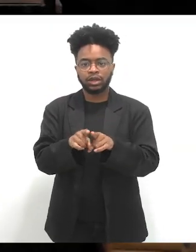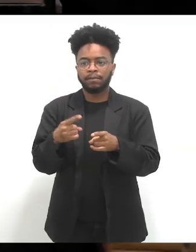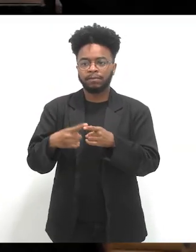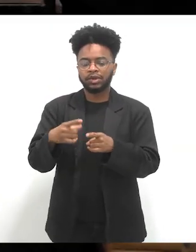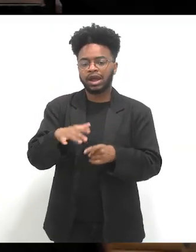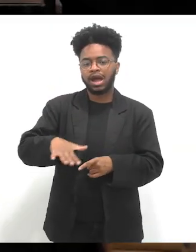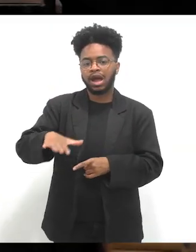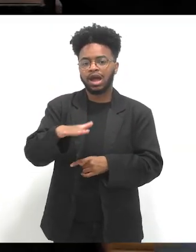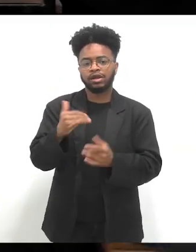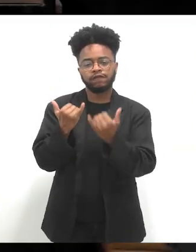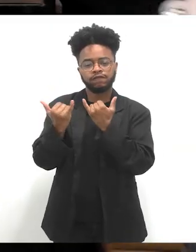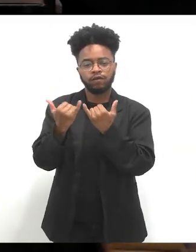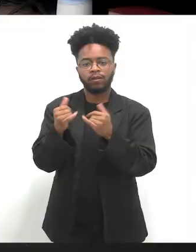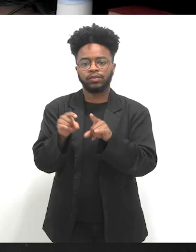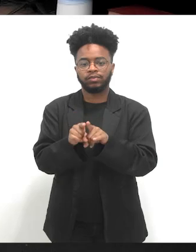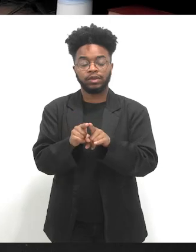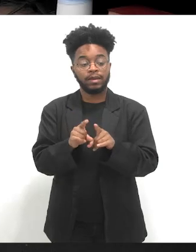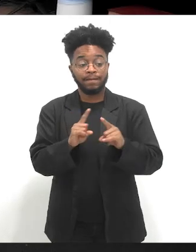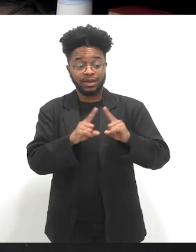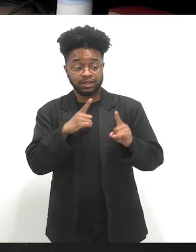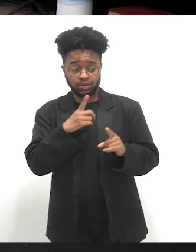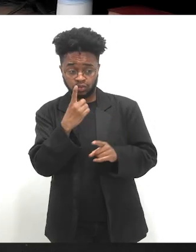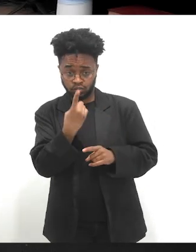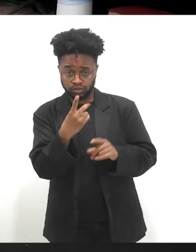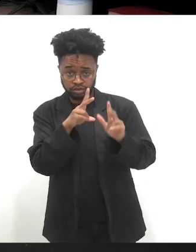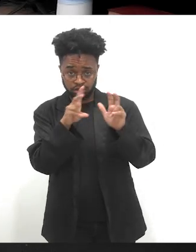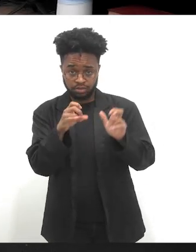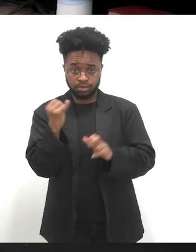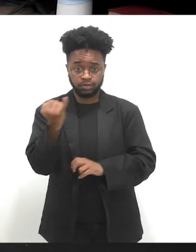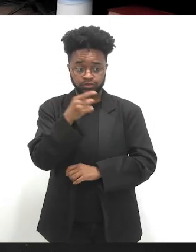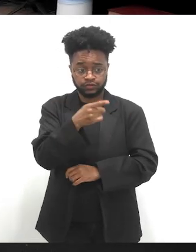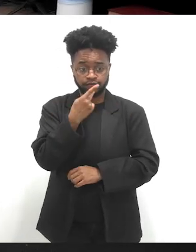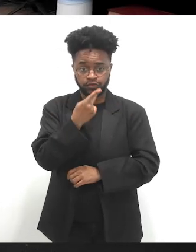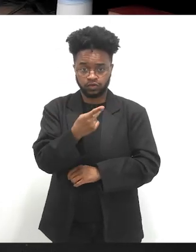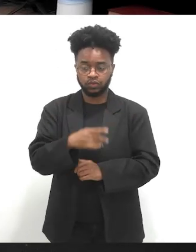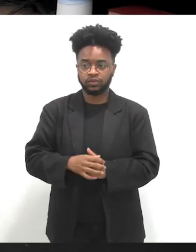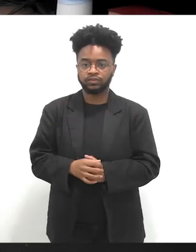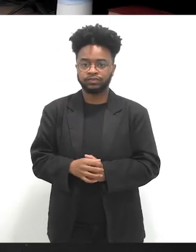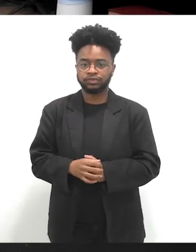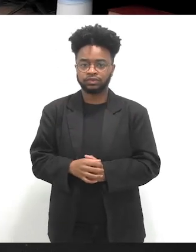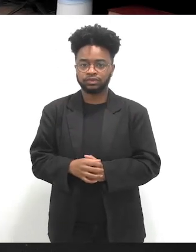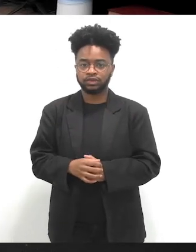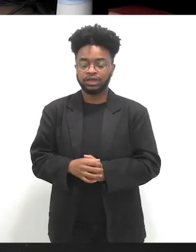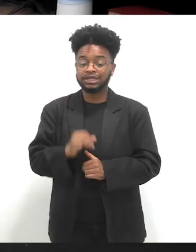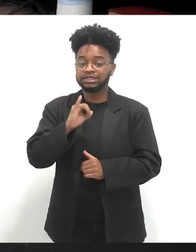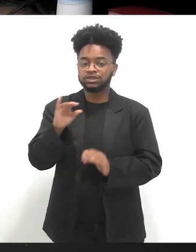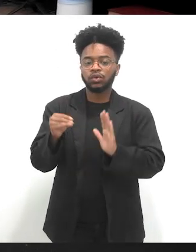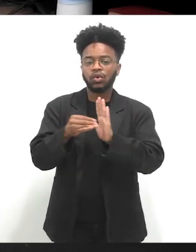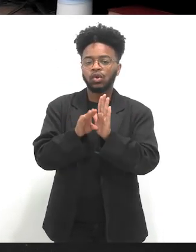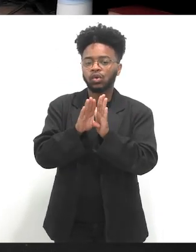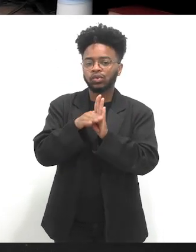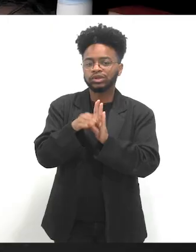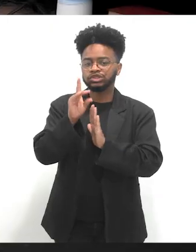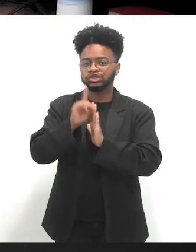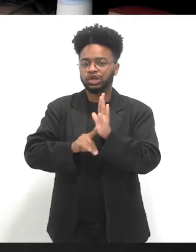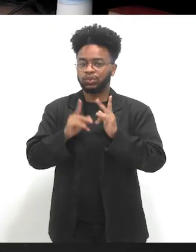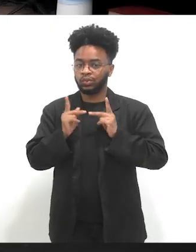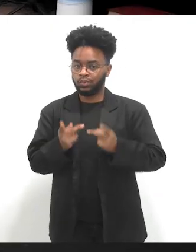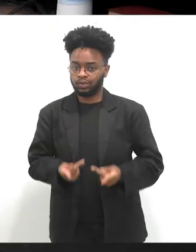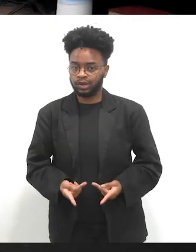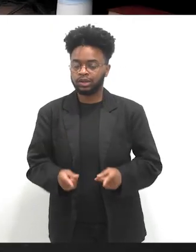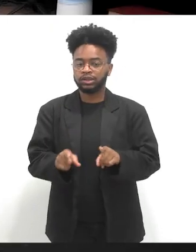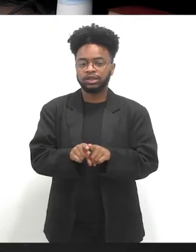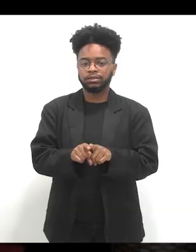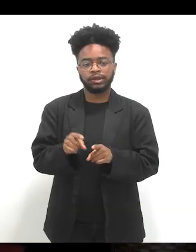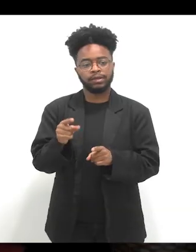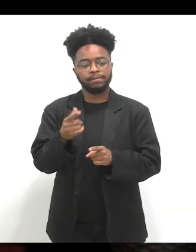E todo o setor de dados e tudo mais. Agora, Adriana, uma questão importante, você mencionou, assim, quando conceitua-se o direito humanitário,